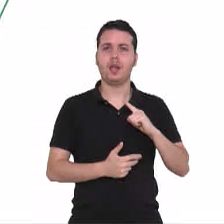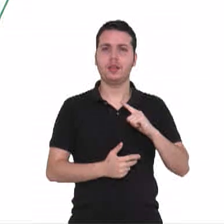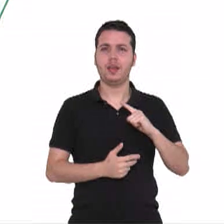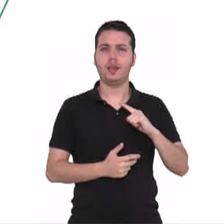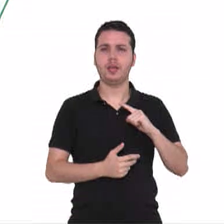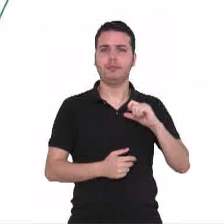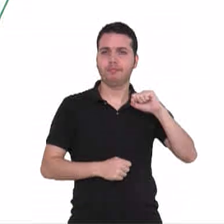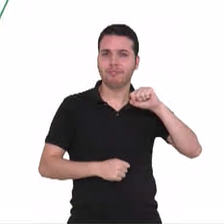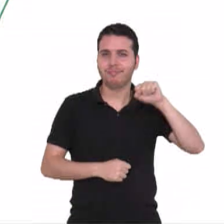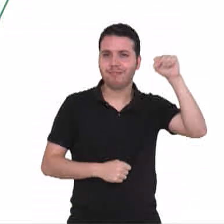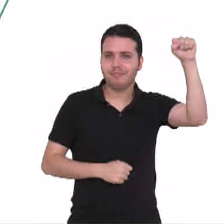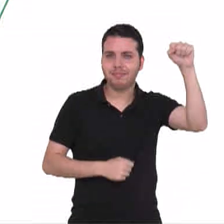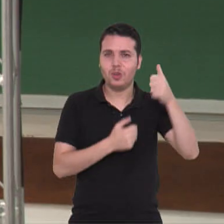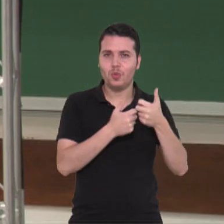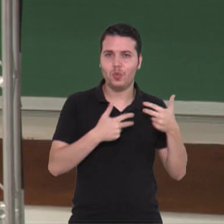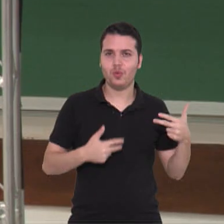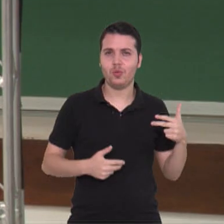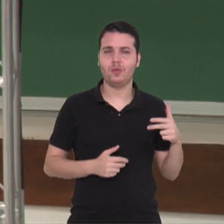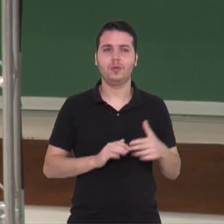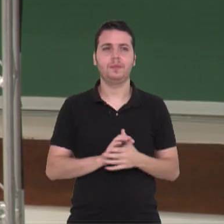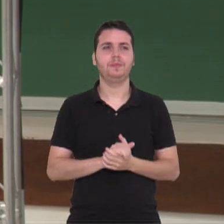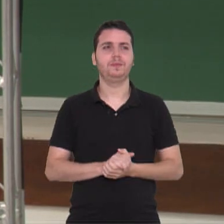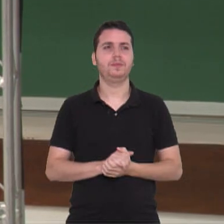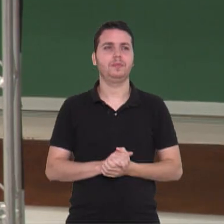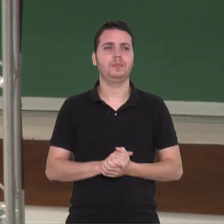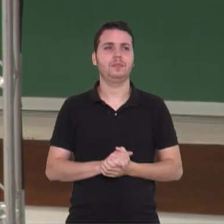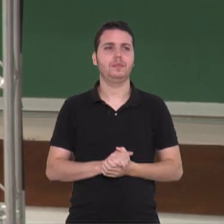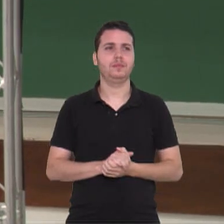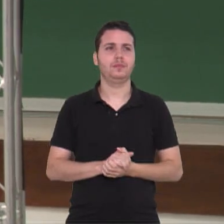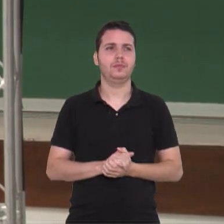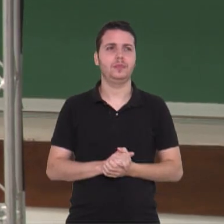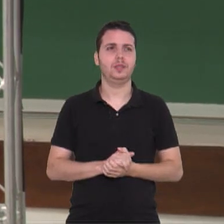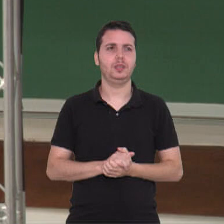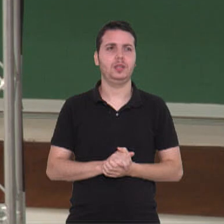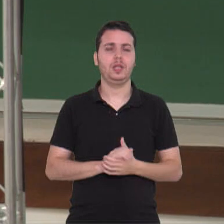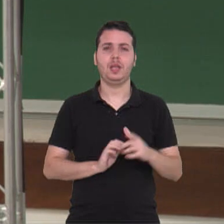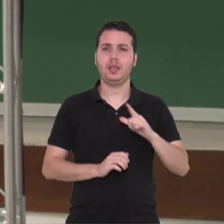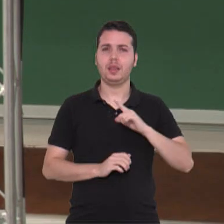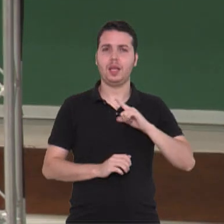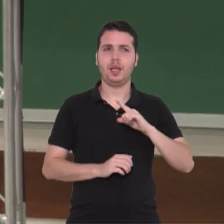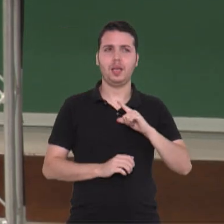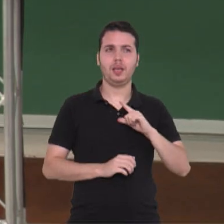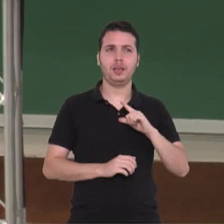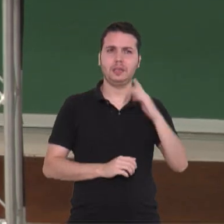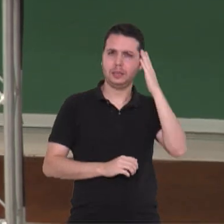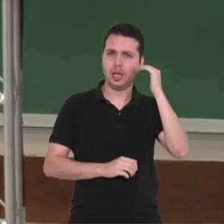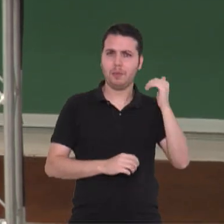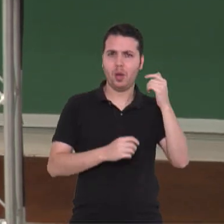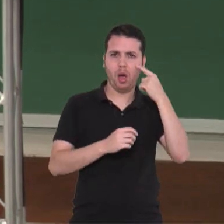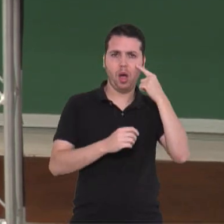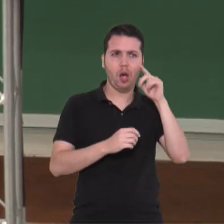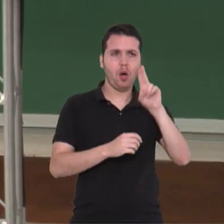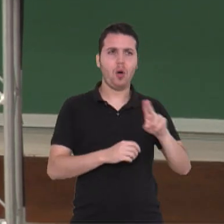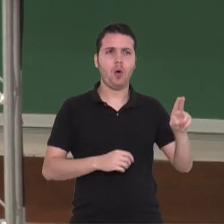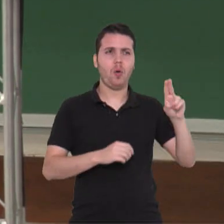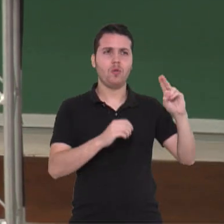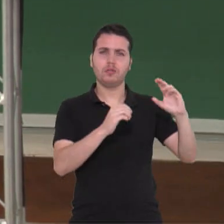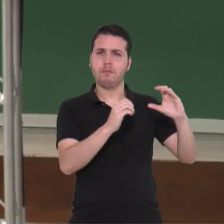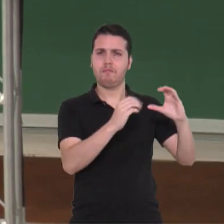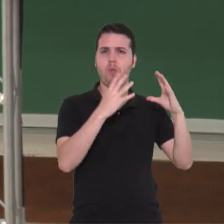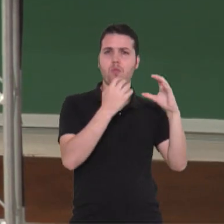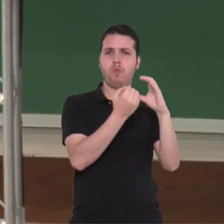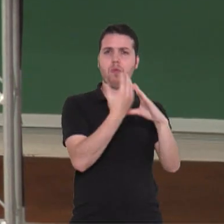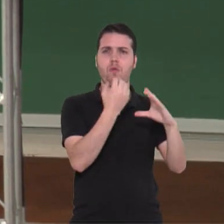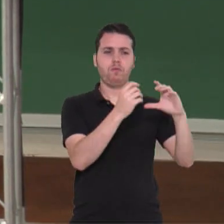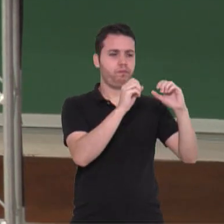super-heróis, aqui nós temos também elementos utilizados. Você sabe o nome desses elementos que são utilizados nas histórias em